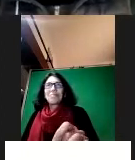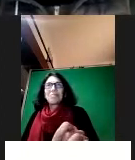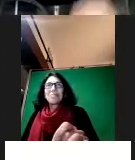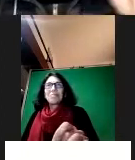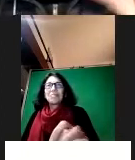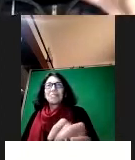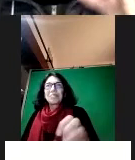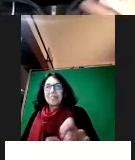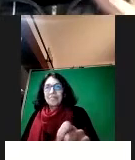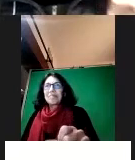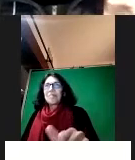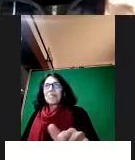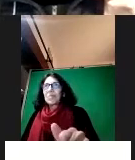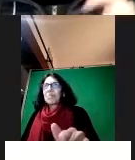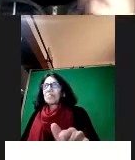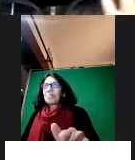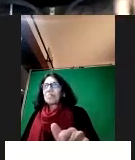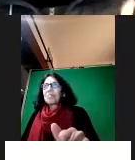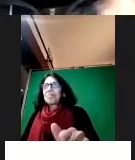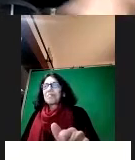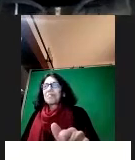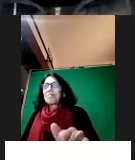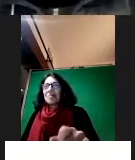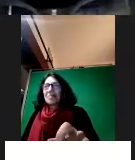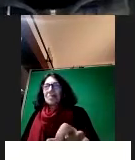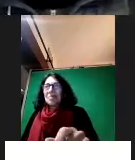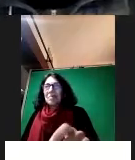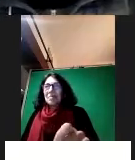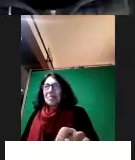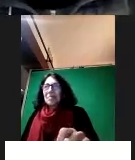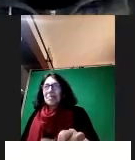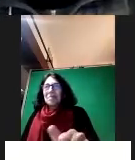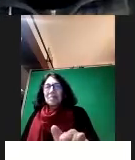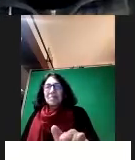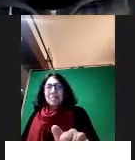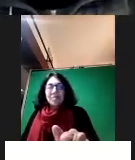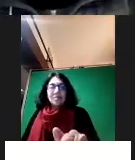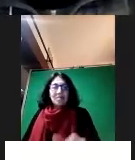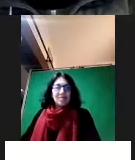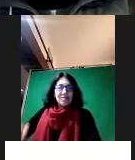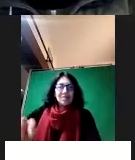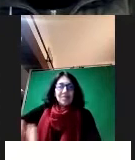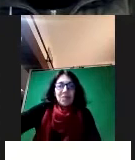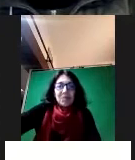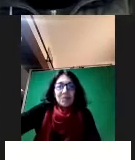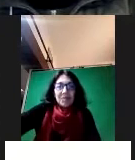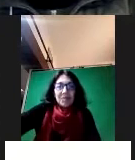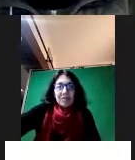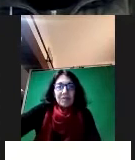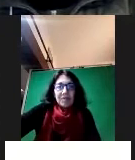obviamente muito mais reduzida relativamente à ministra